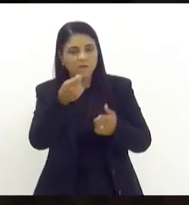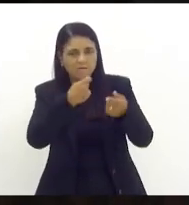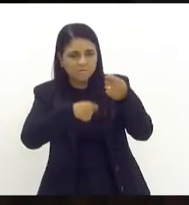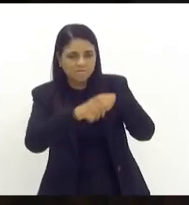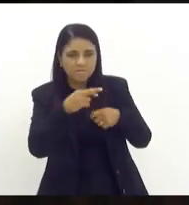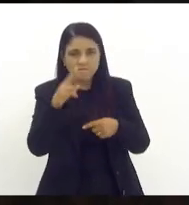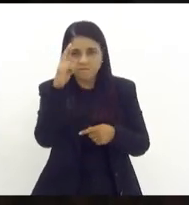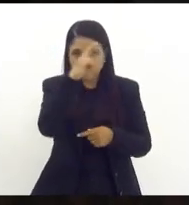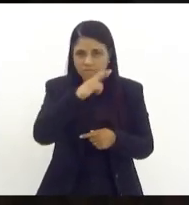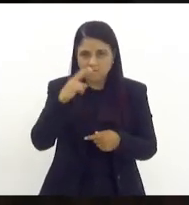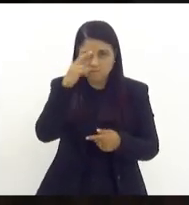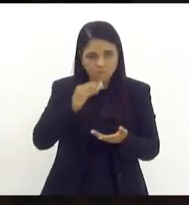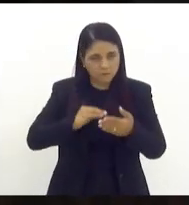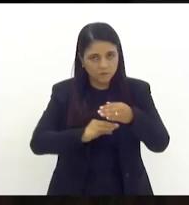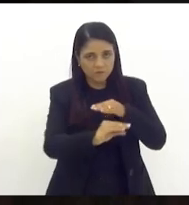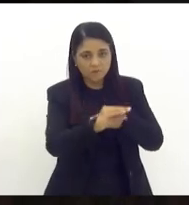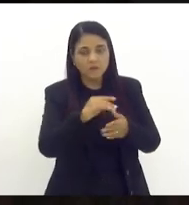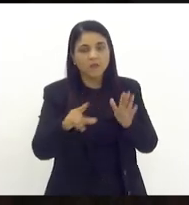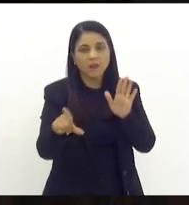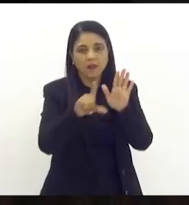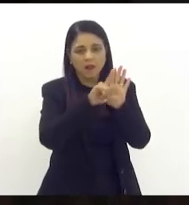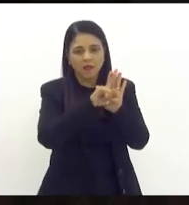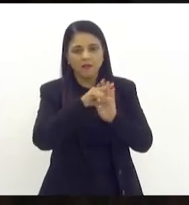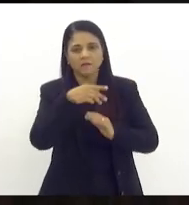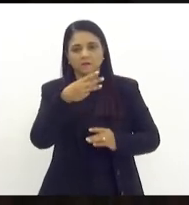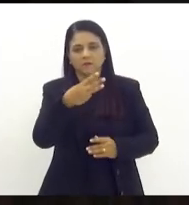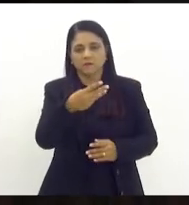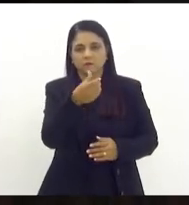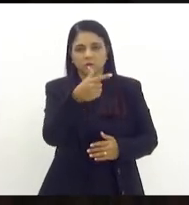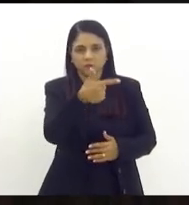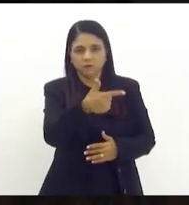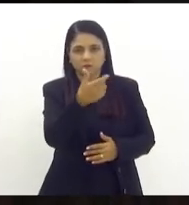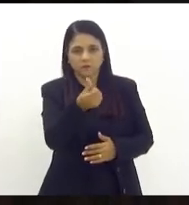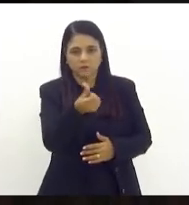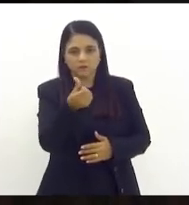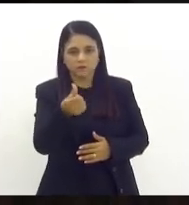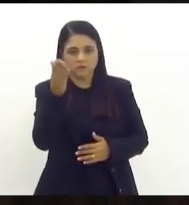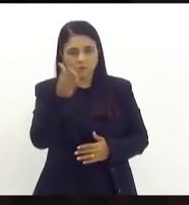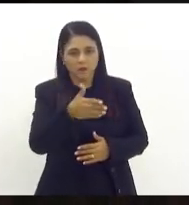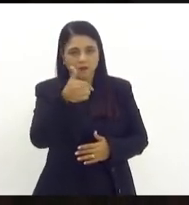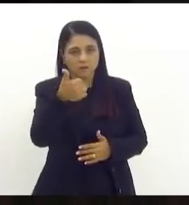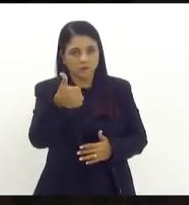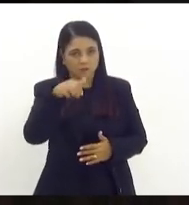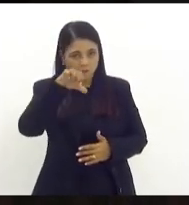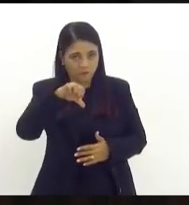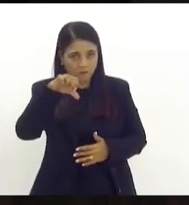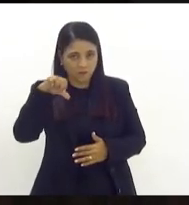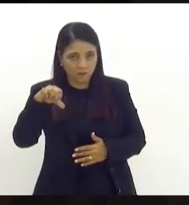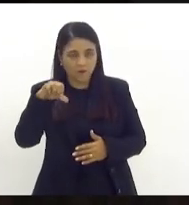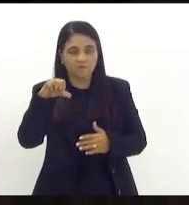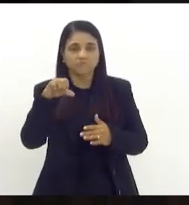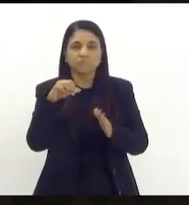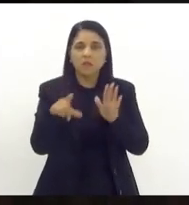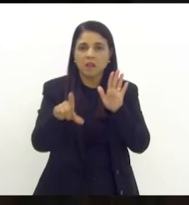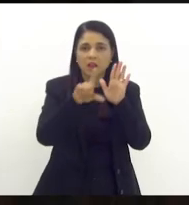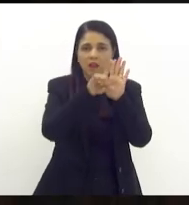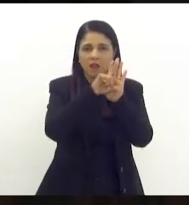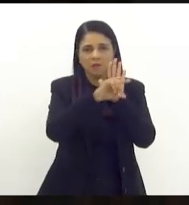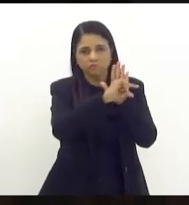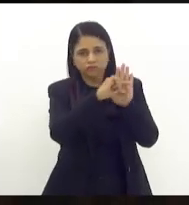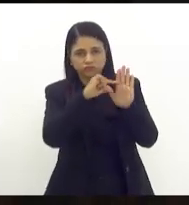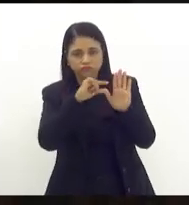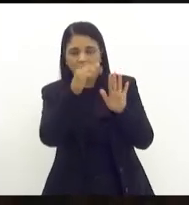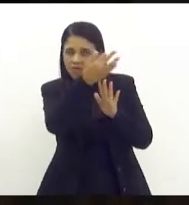previsto na lei número 3266/99 nos termos da lei complementar